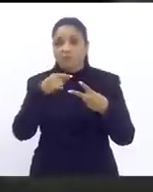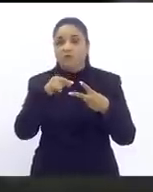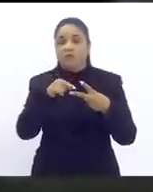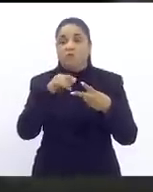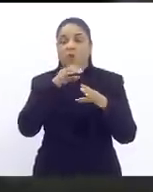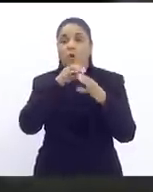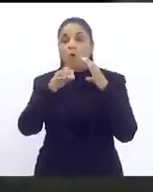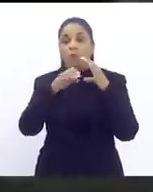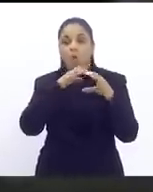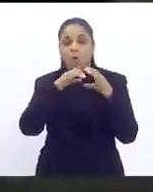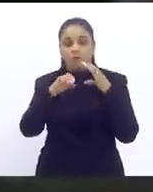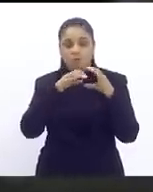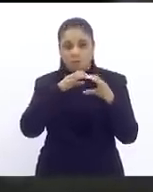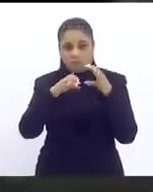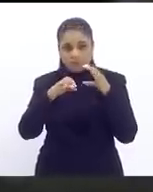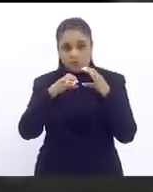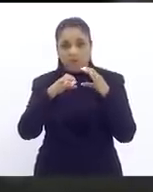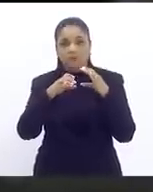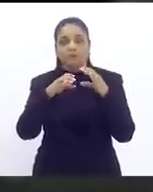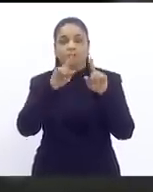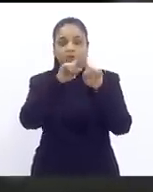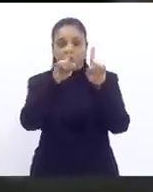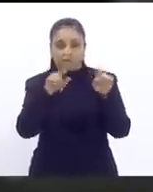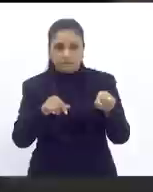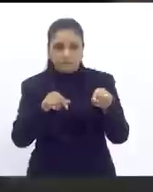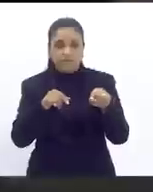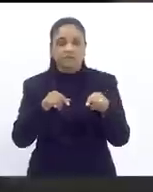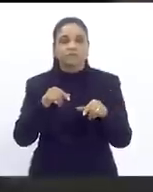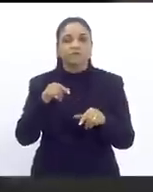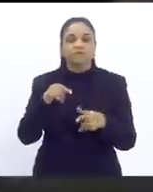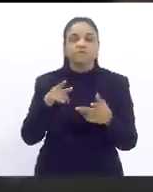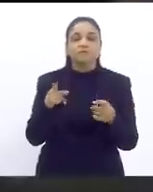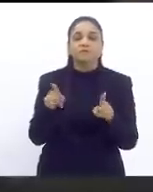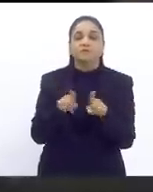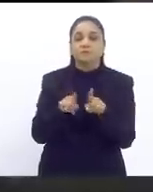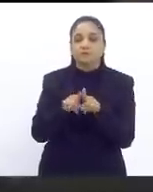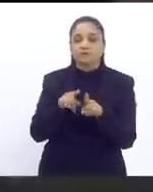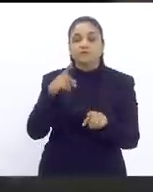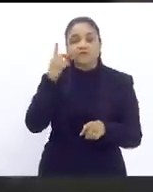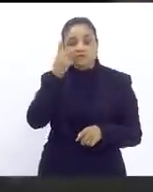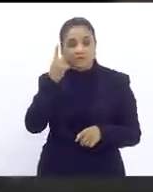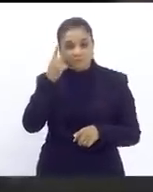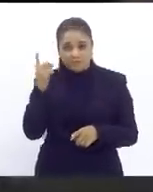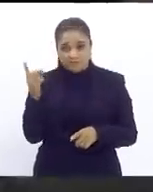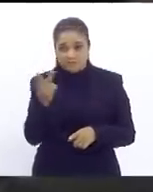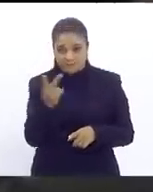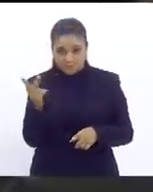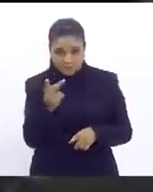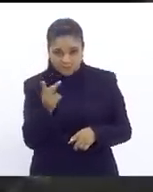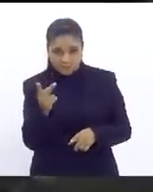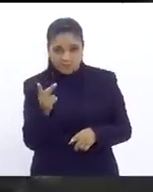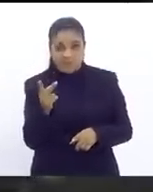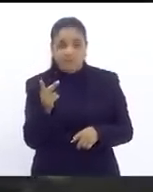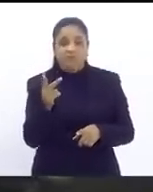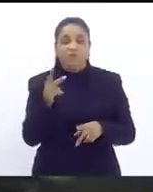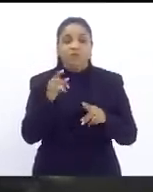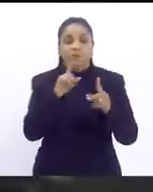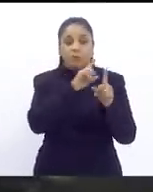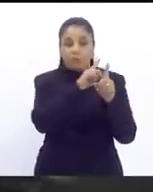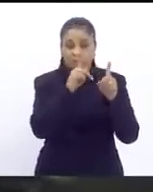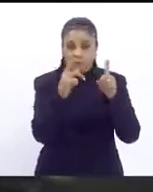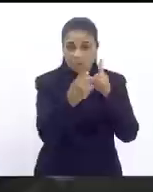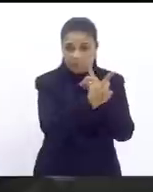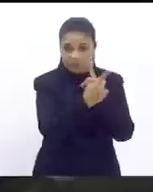pela comissão de servidores Deputado Luiz Paulo e deputado da Márcia Rocha junto ao Rio previdência para se